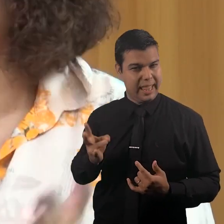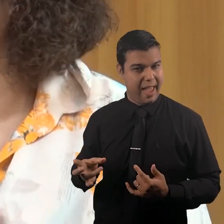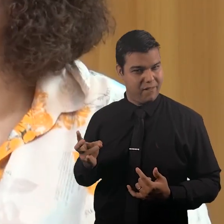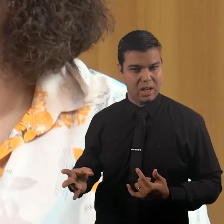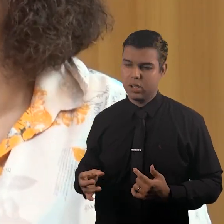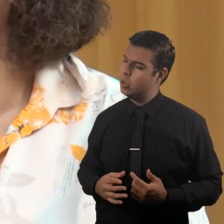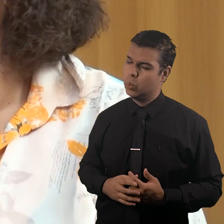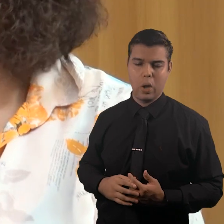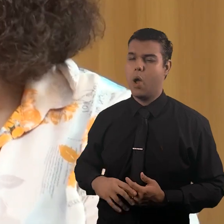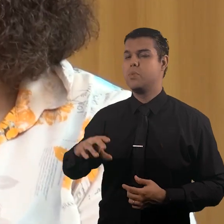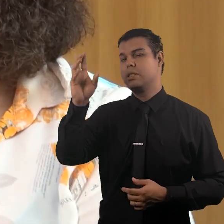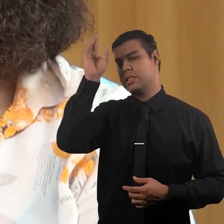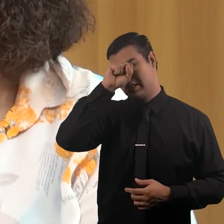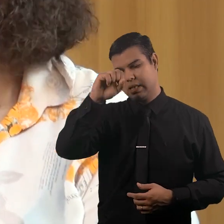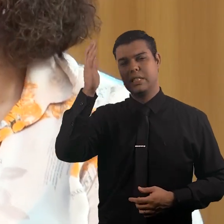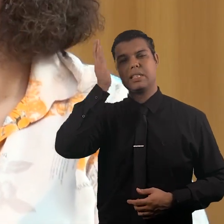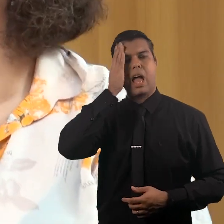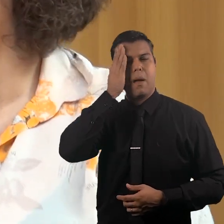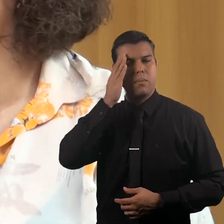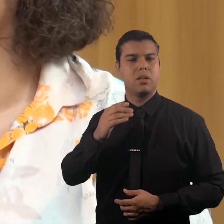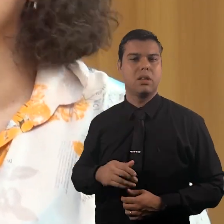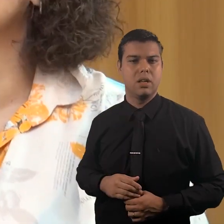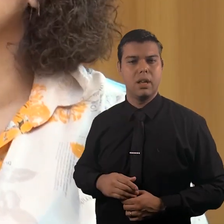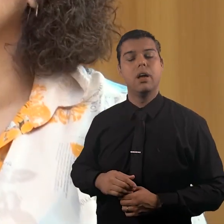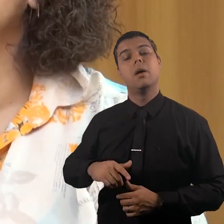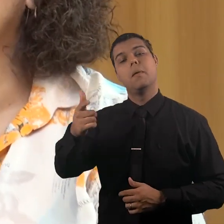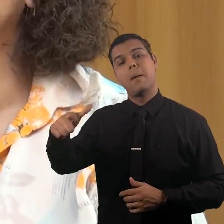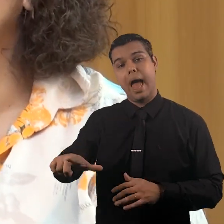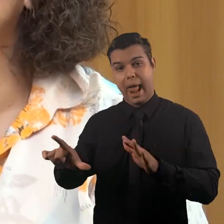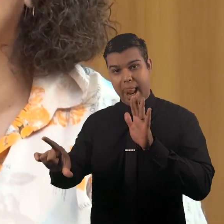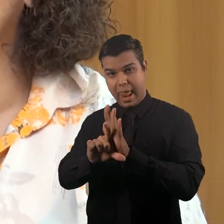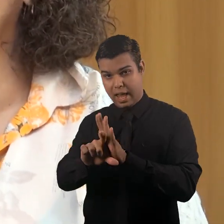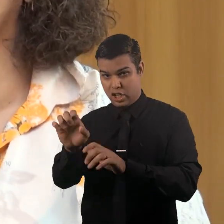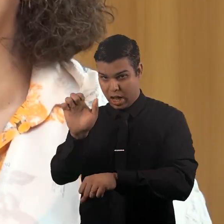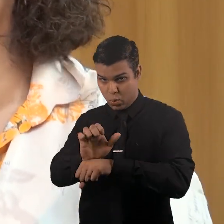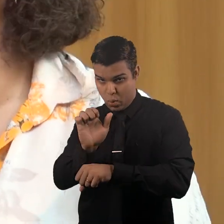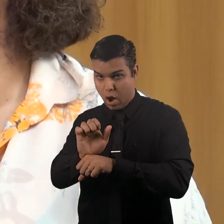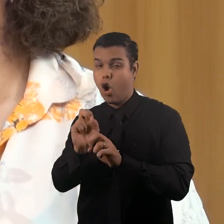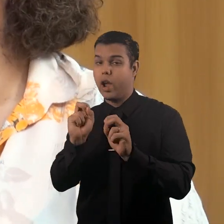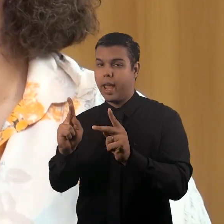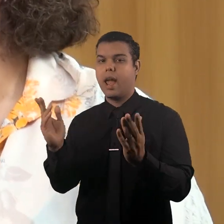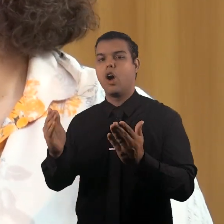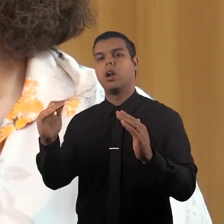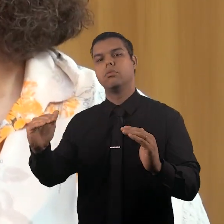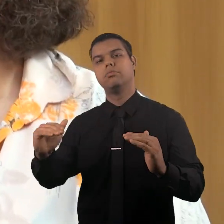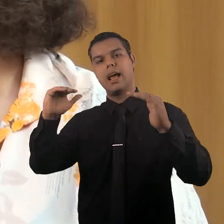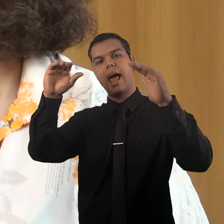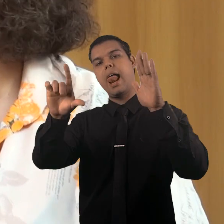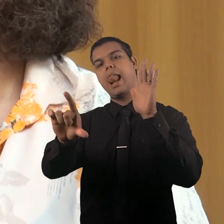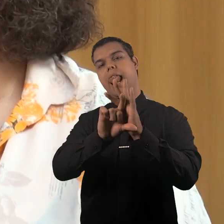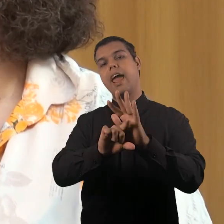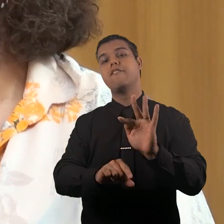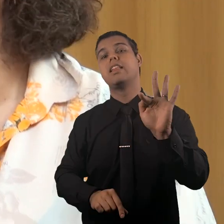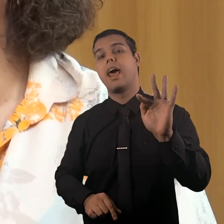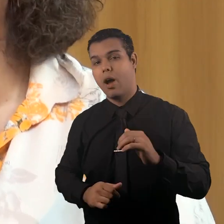Então, vamos aprender com isso aí. Fomos para a lei estadual. Paralelo a isso, nós fomos para a lei federal, porque a lei estadual não tem a competência de